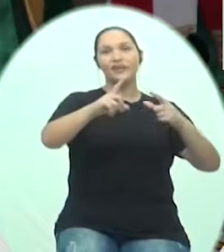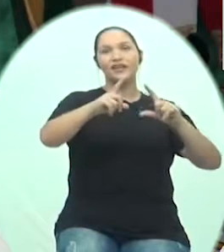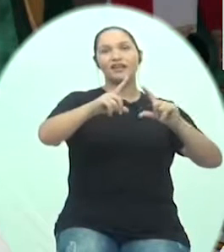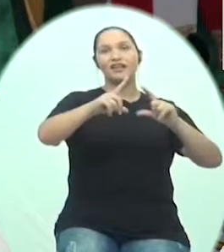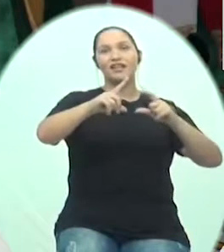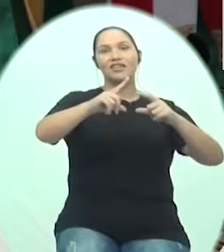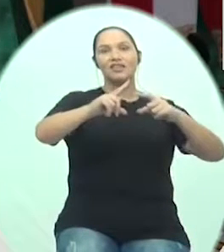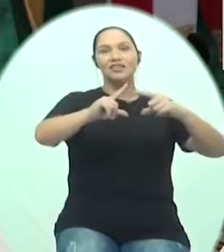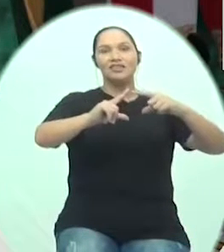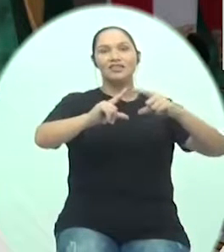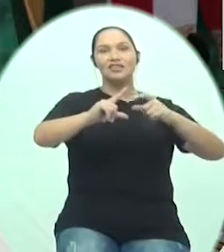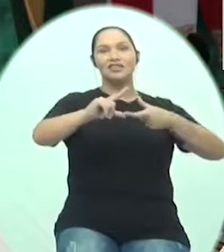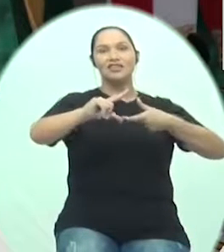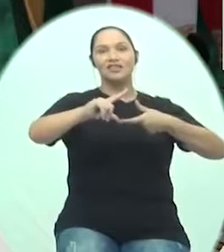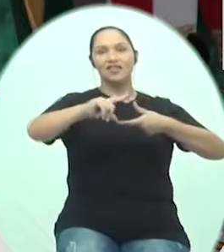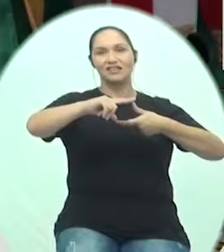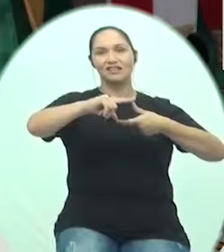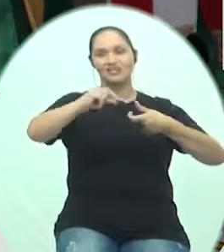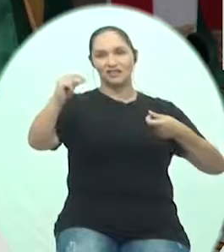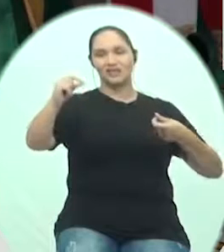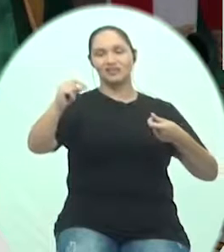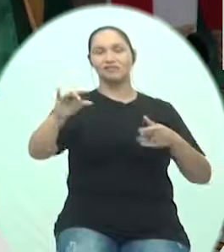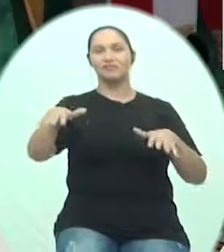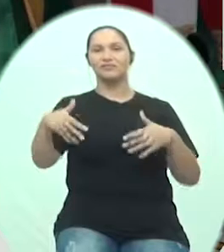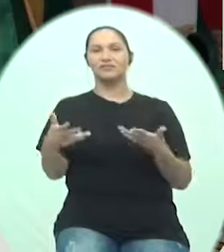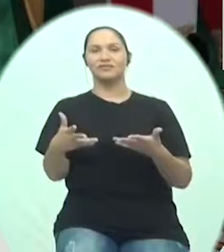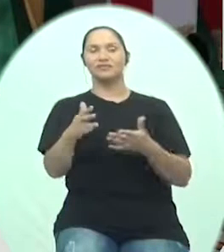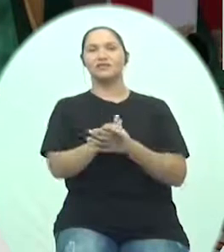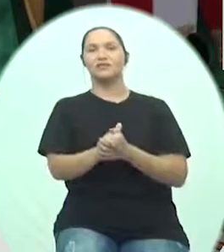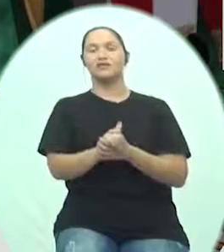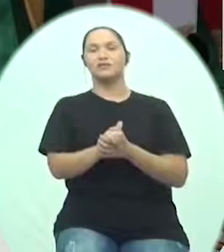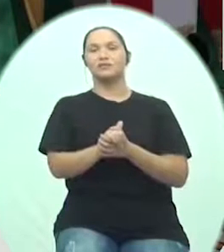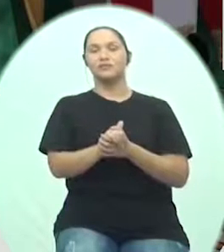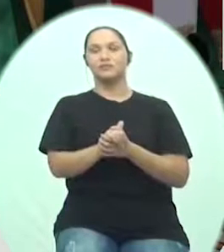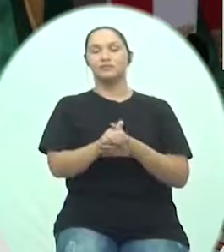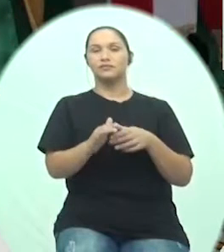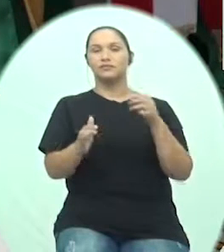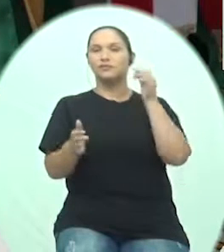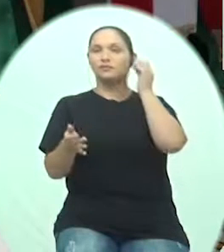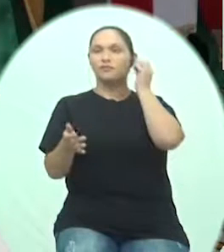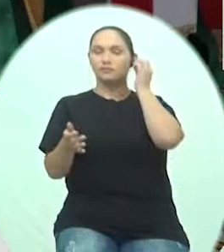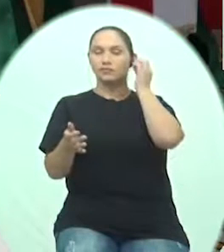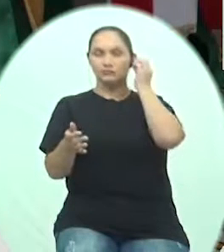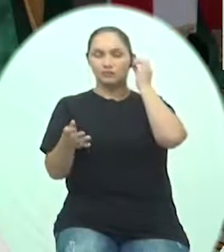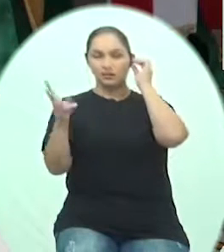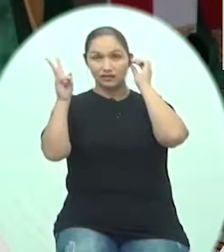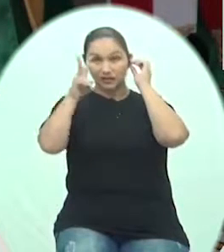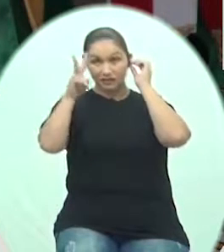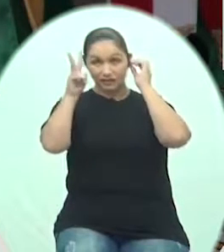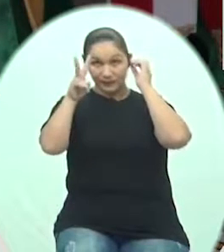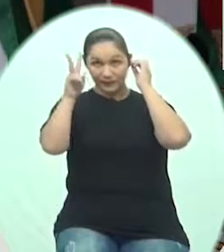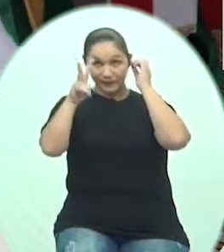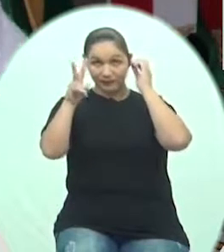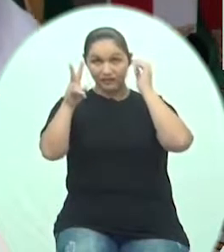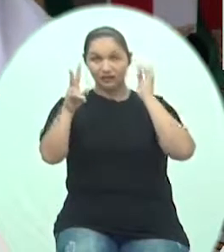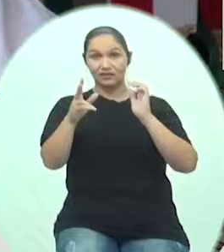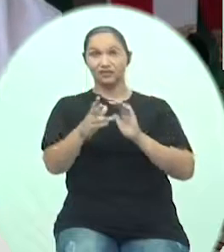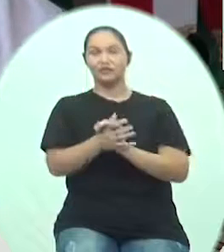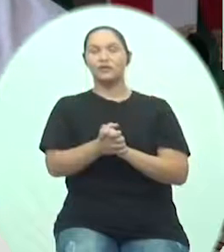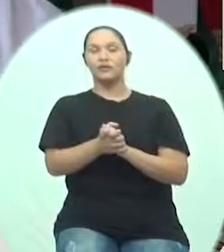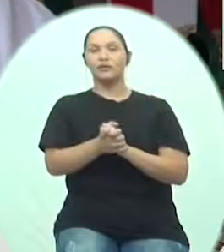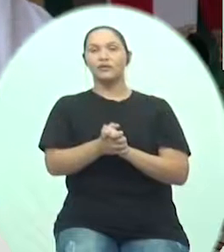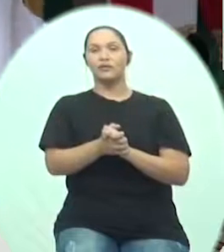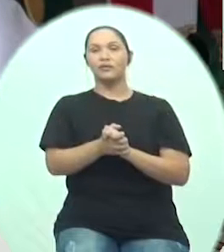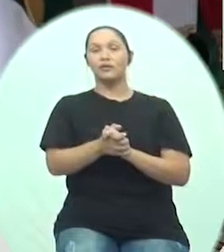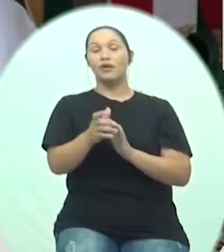covite e reforçar o pedido que a gente já faz desde 2017 é um investimento não tão grande mas de grande